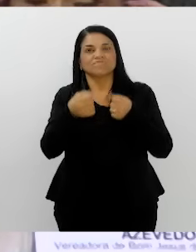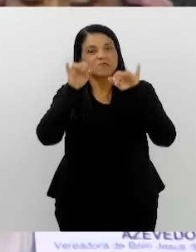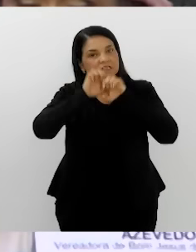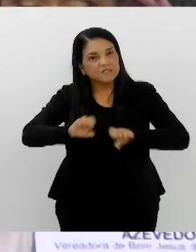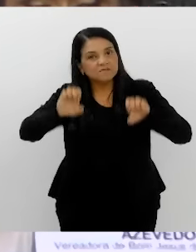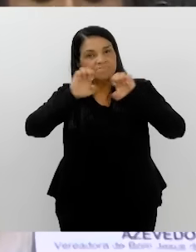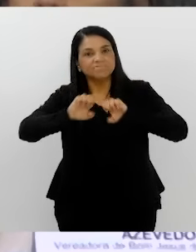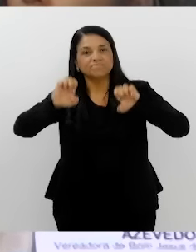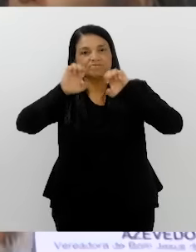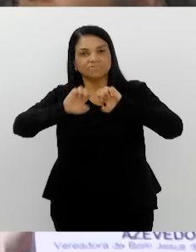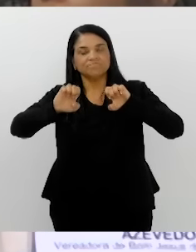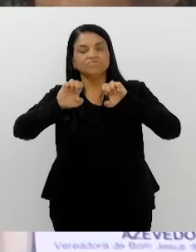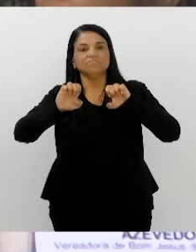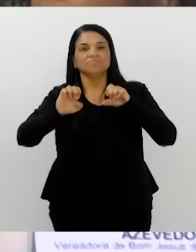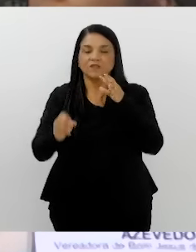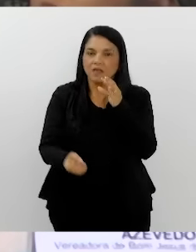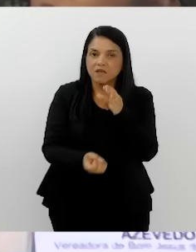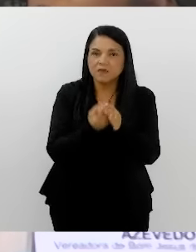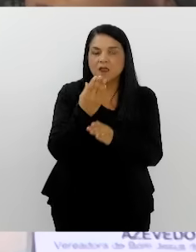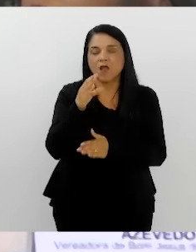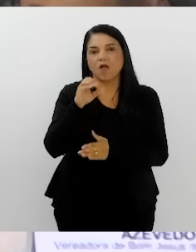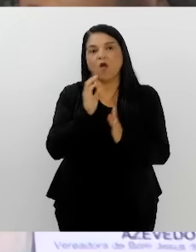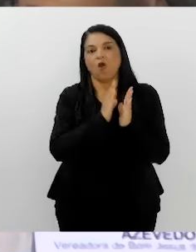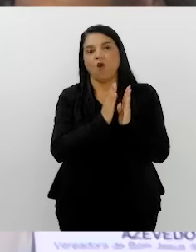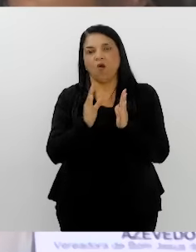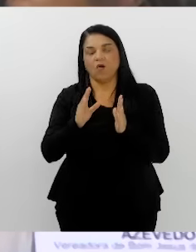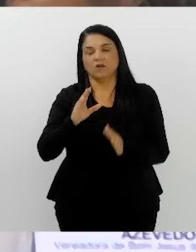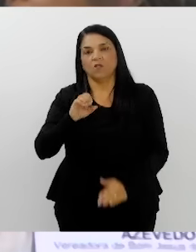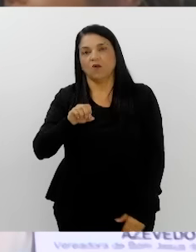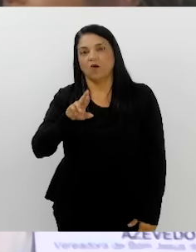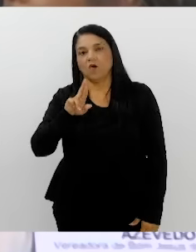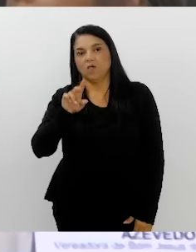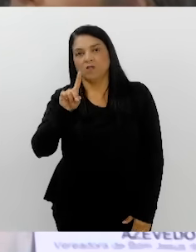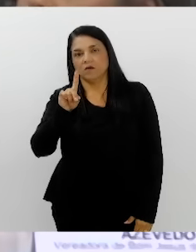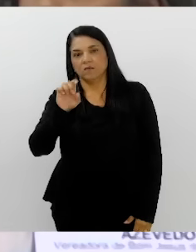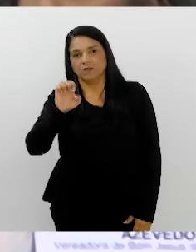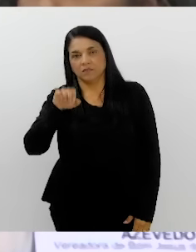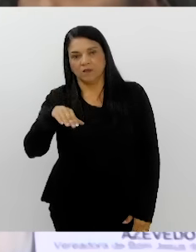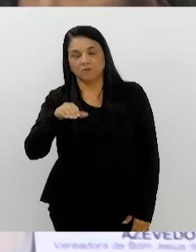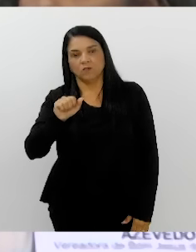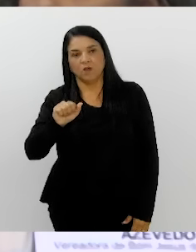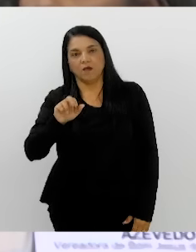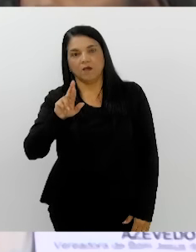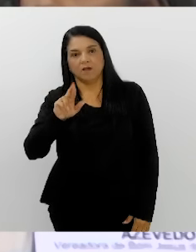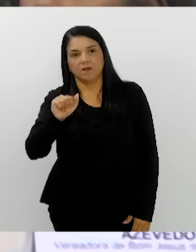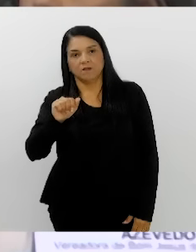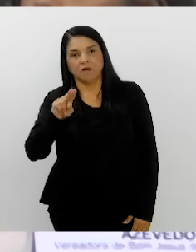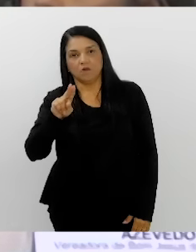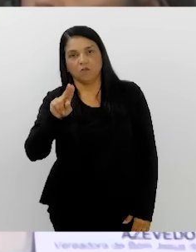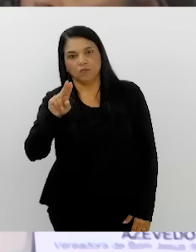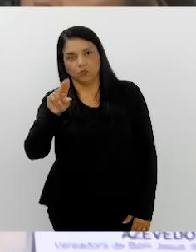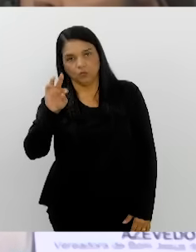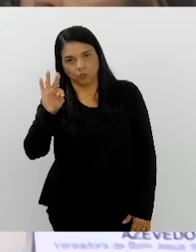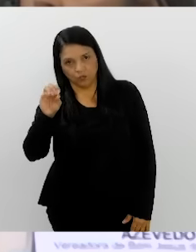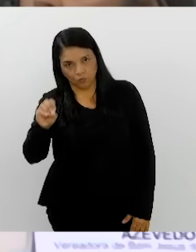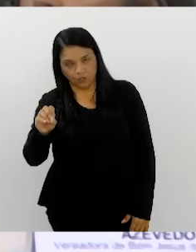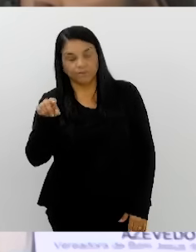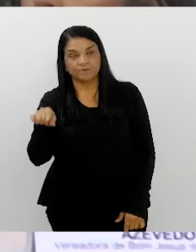criar a ordem dos arautos do Evangelho, para poder empoderar, para poder falar, para poder formar pessoas que